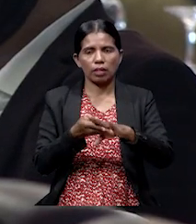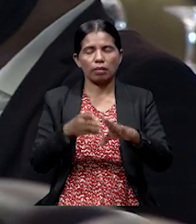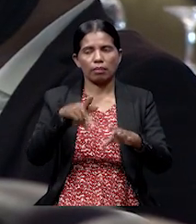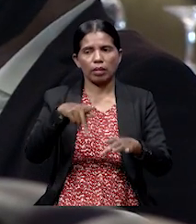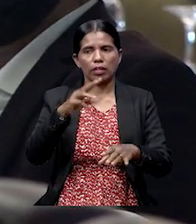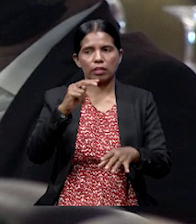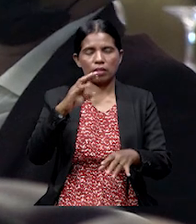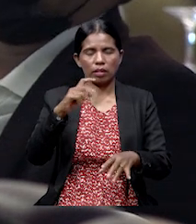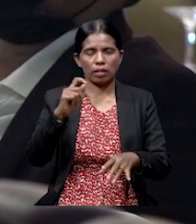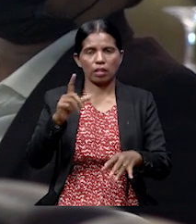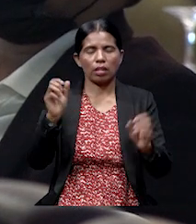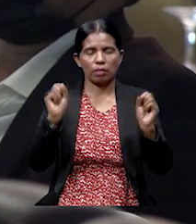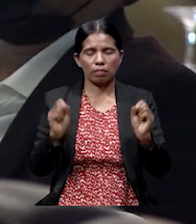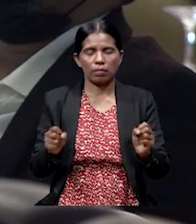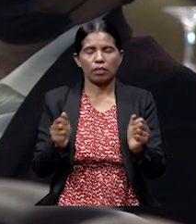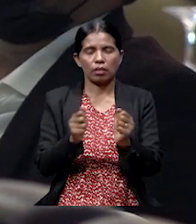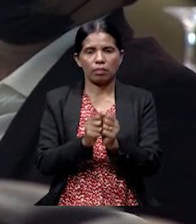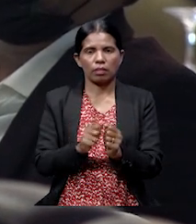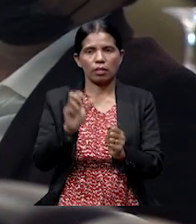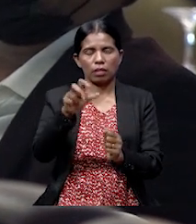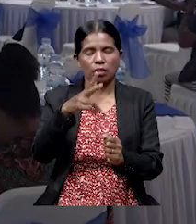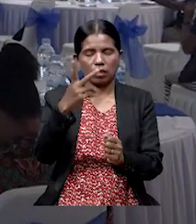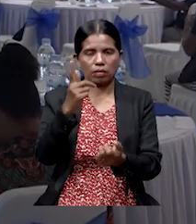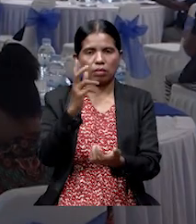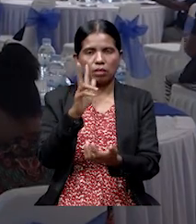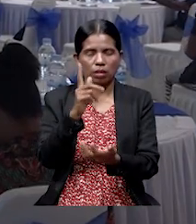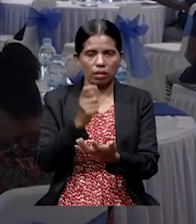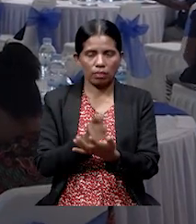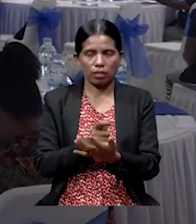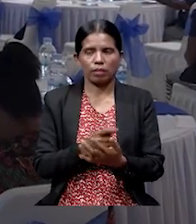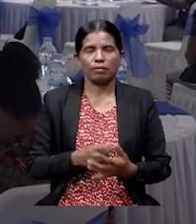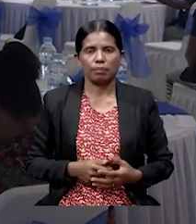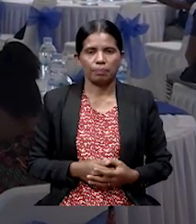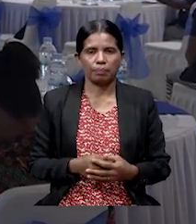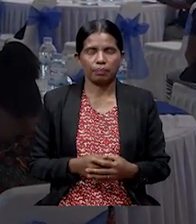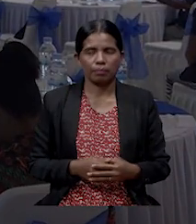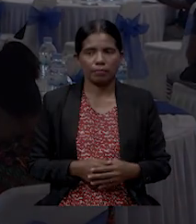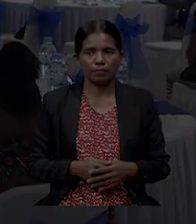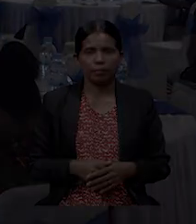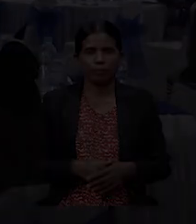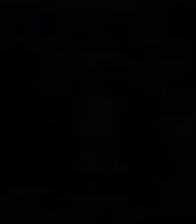cliente ha mutu krihun atu stolu resin iha teritorio nasional. Abraham Amaral, Anisetu Leite, GMN.